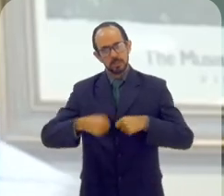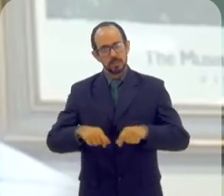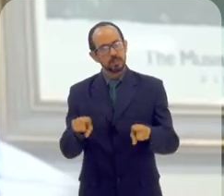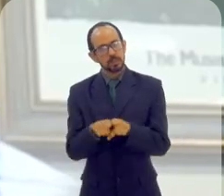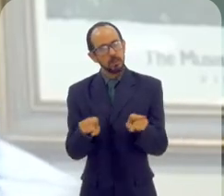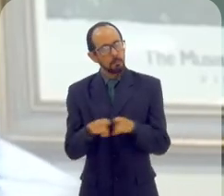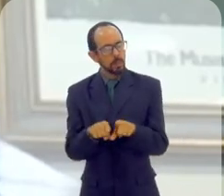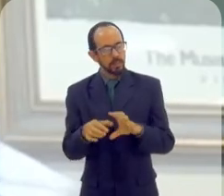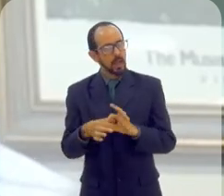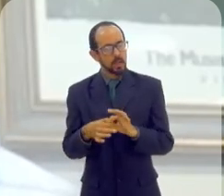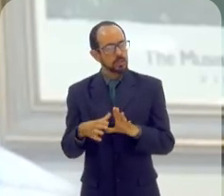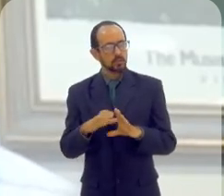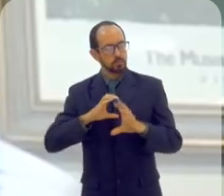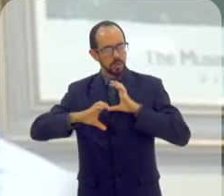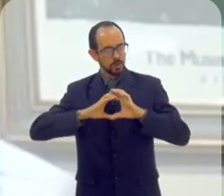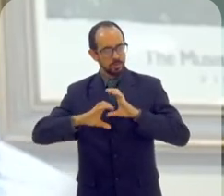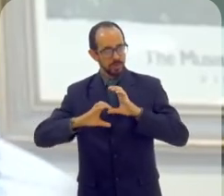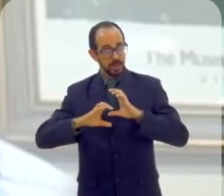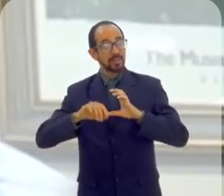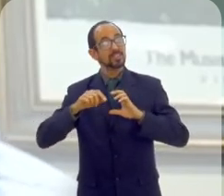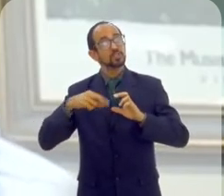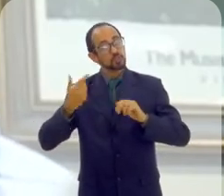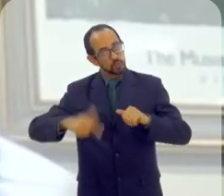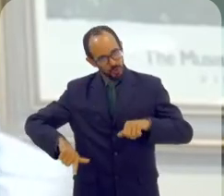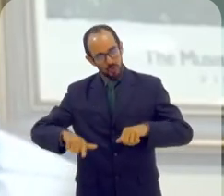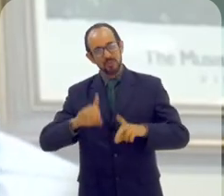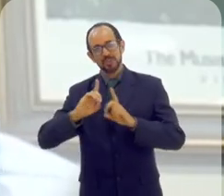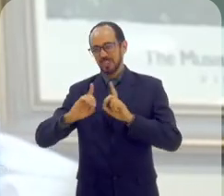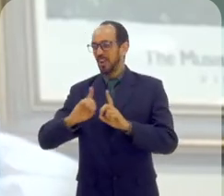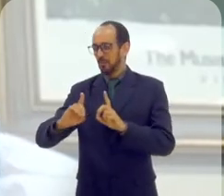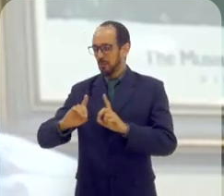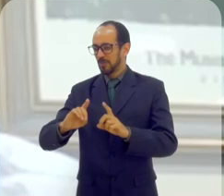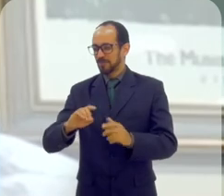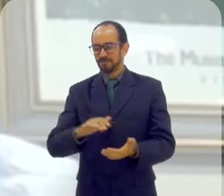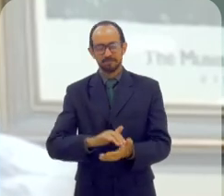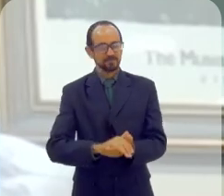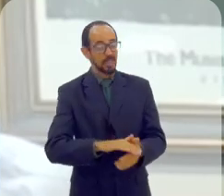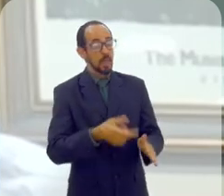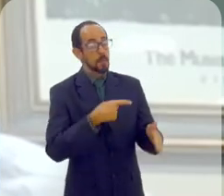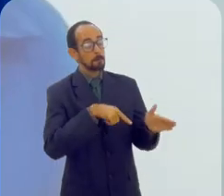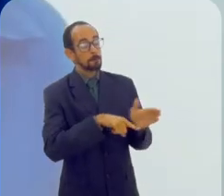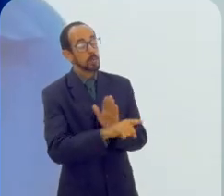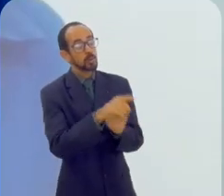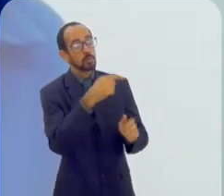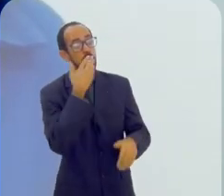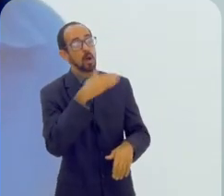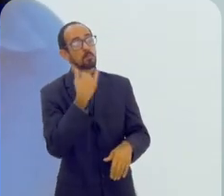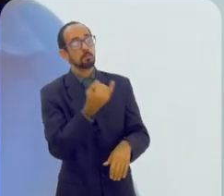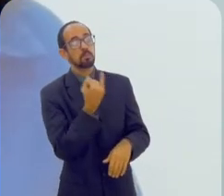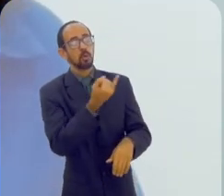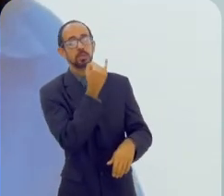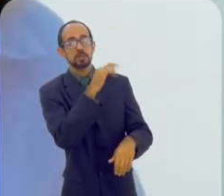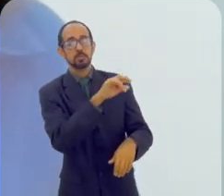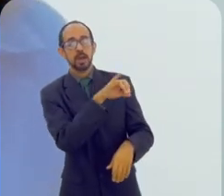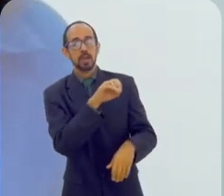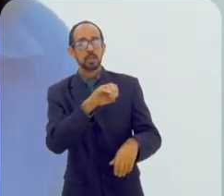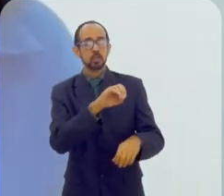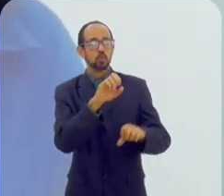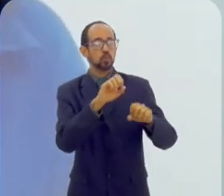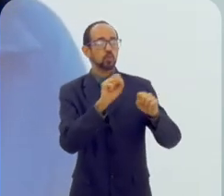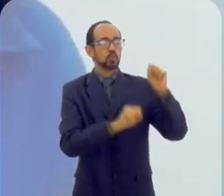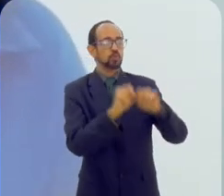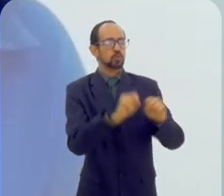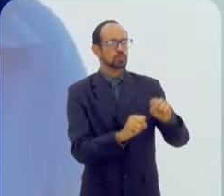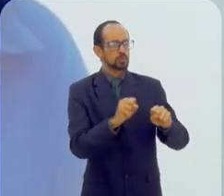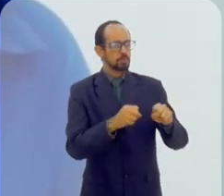elas têm que estar disposta a conversar mais uma vez diálogo e qual a importância para a indústria de participar